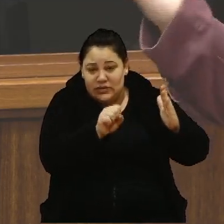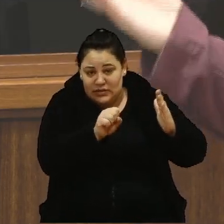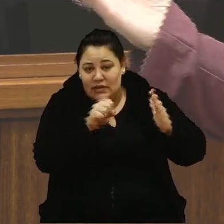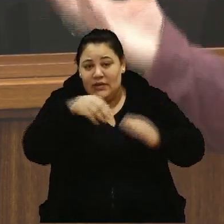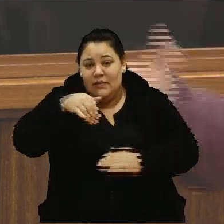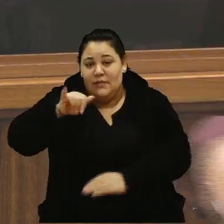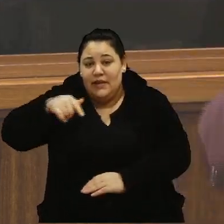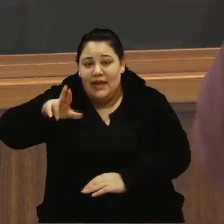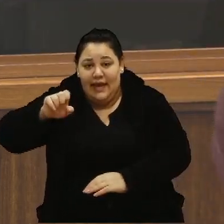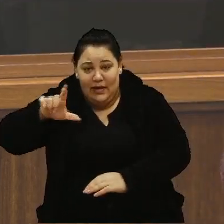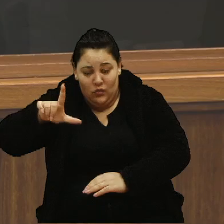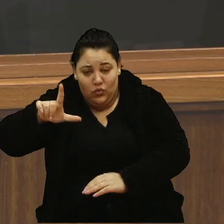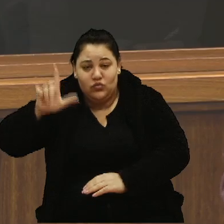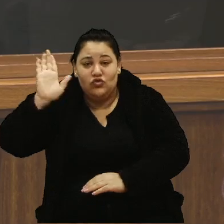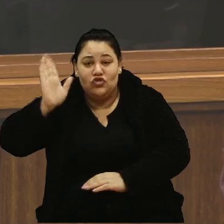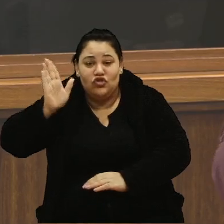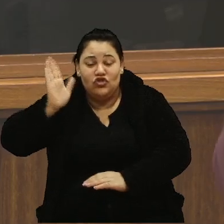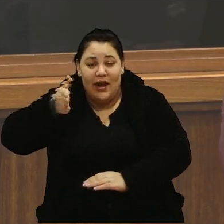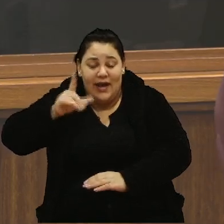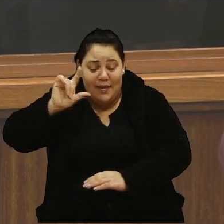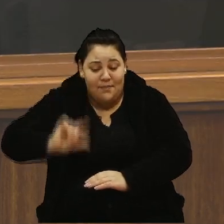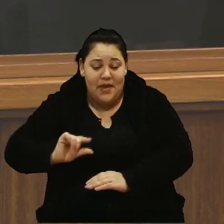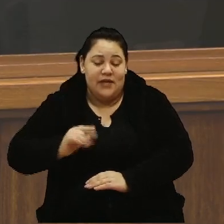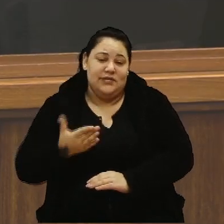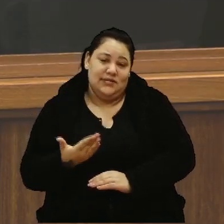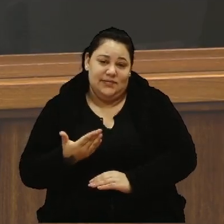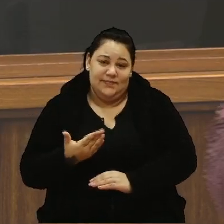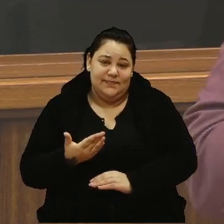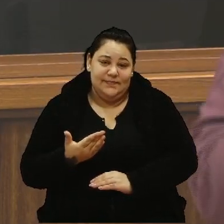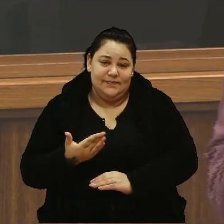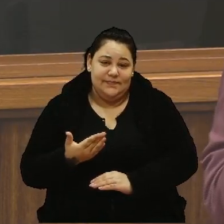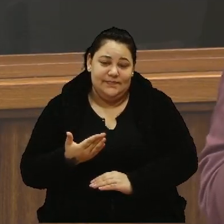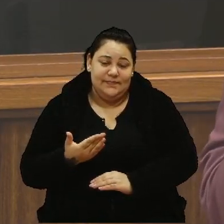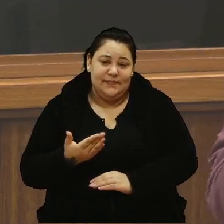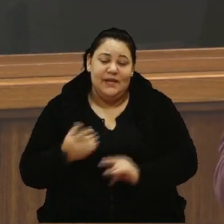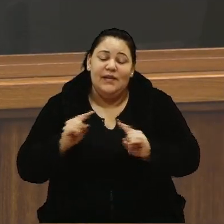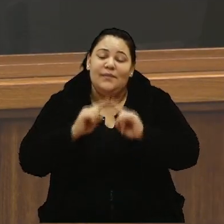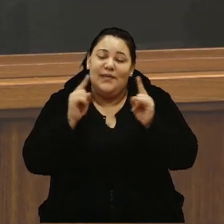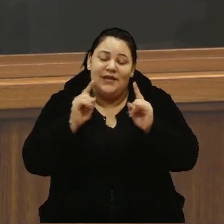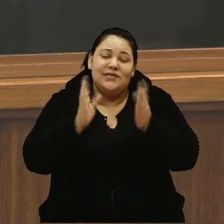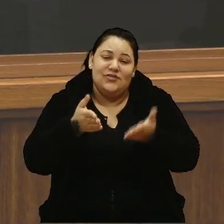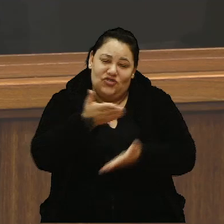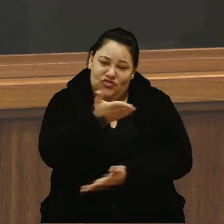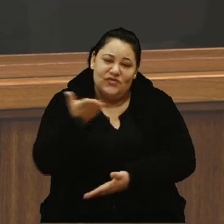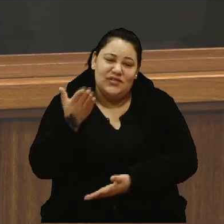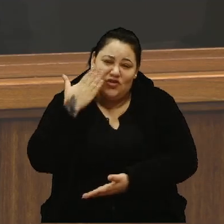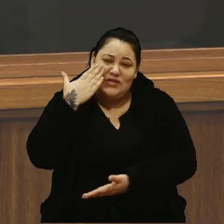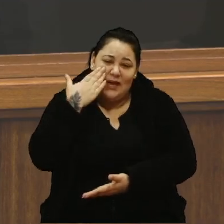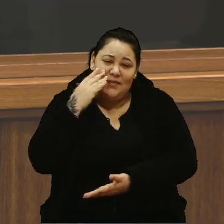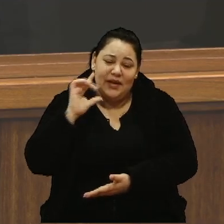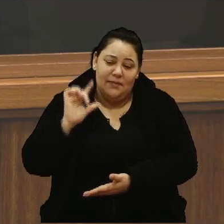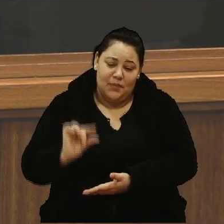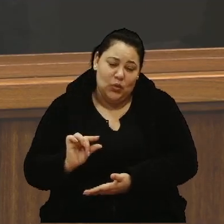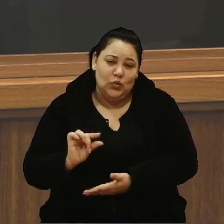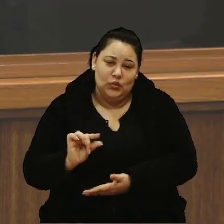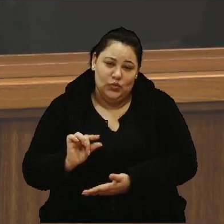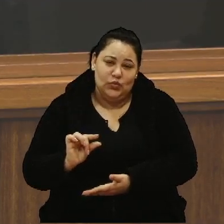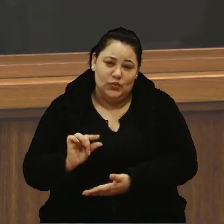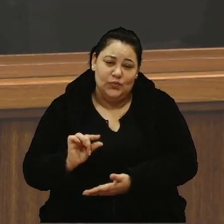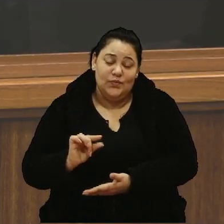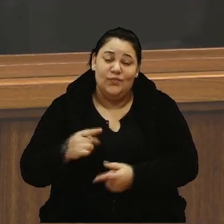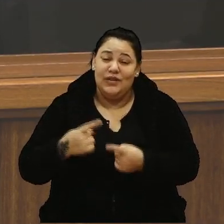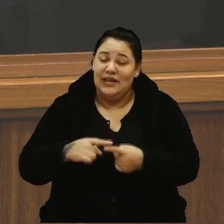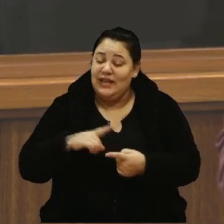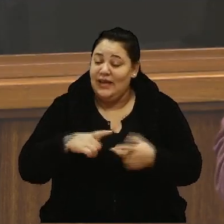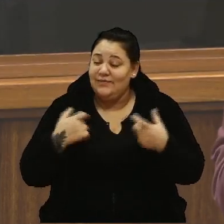seria menos de 200, mais vagas. Mas, mesmo assim, a gente sabe que é muito pouco perto da